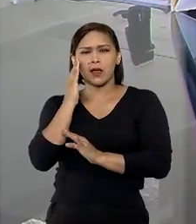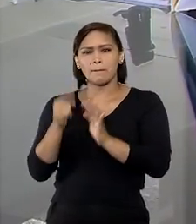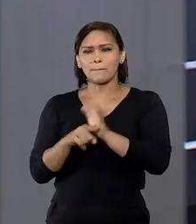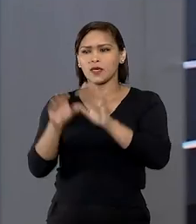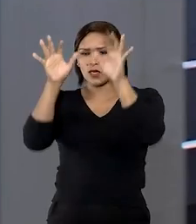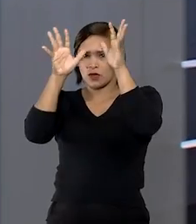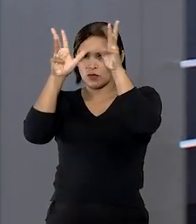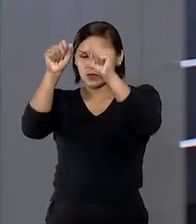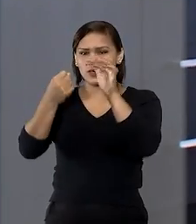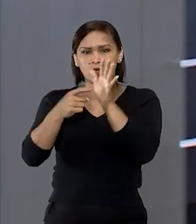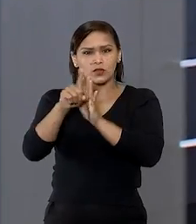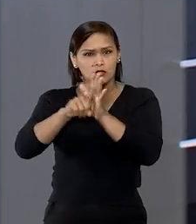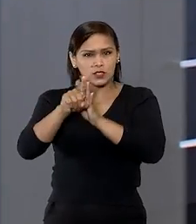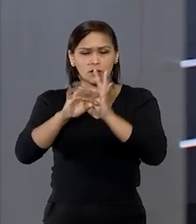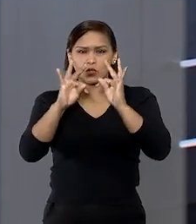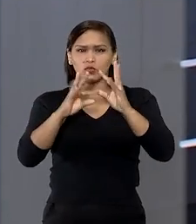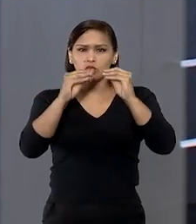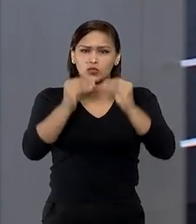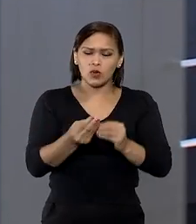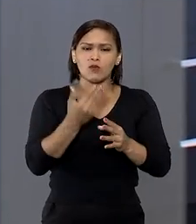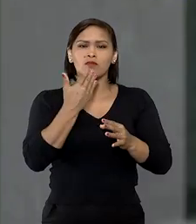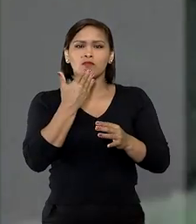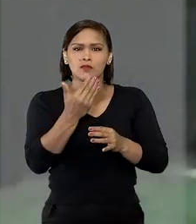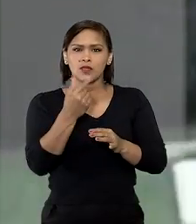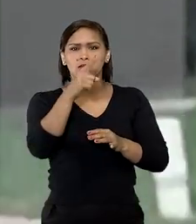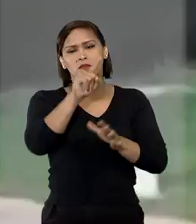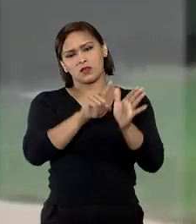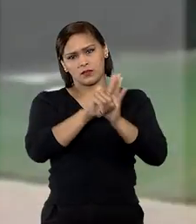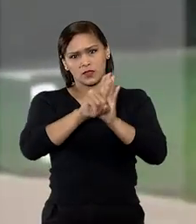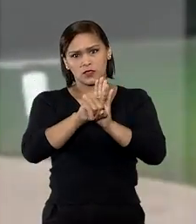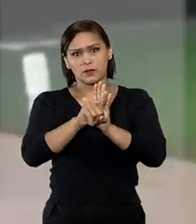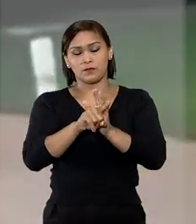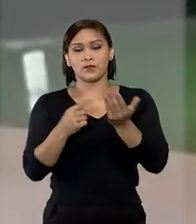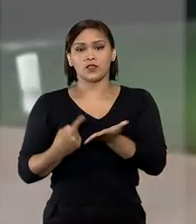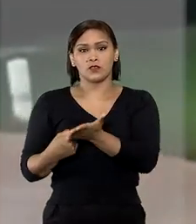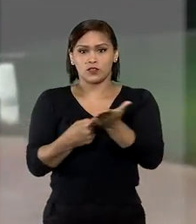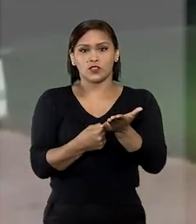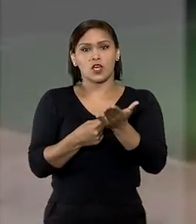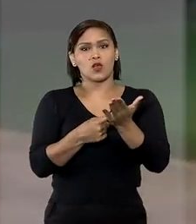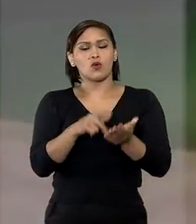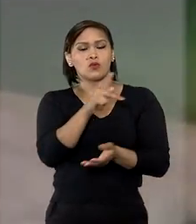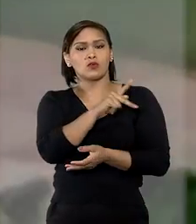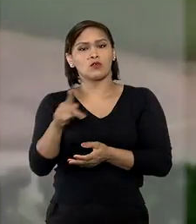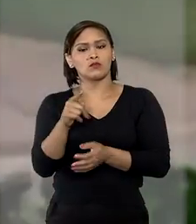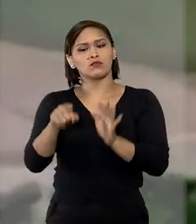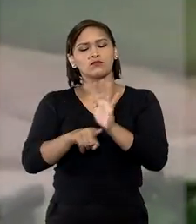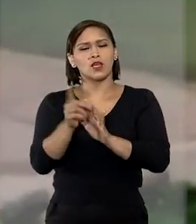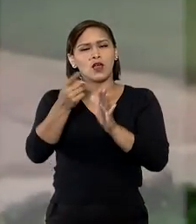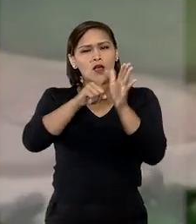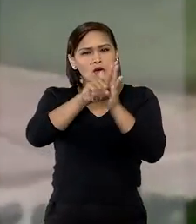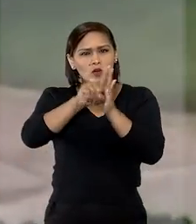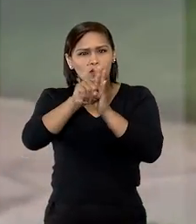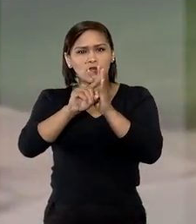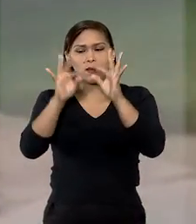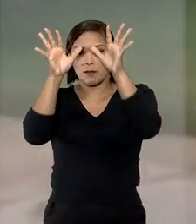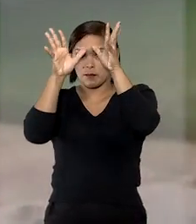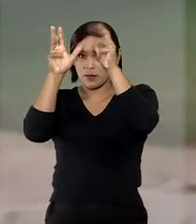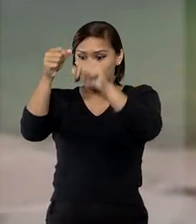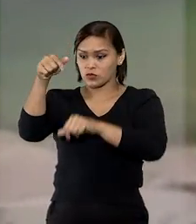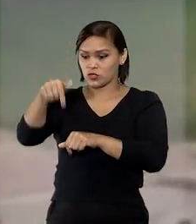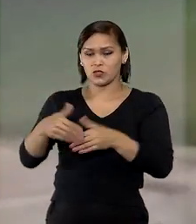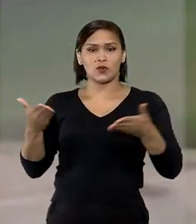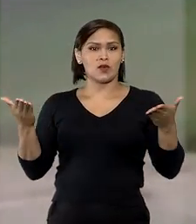saber se o tribunal de origem examinou as questões alegadas pelo período de acordo com Humberto Martins análise do pedido pelo